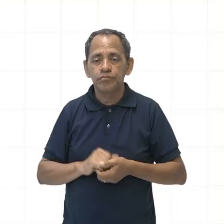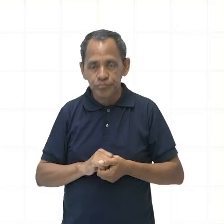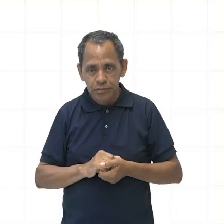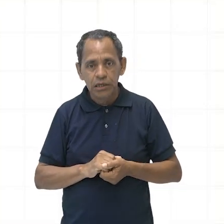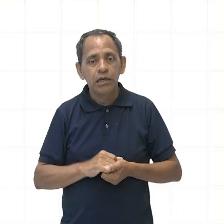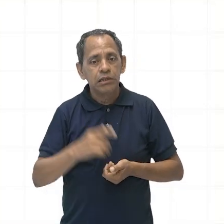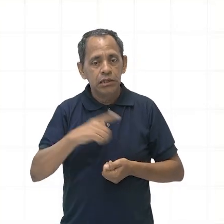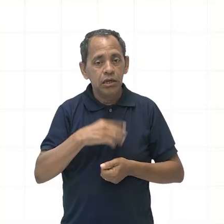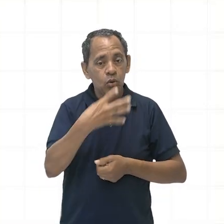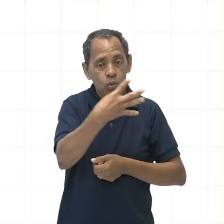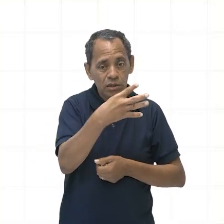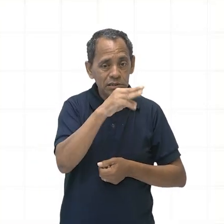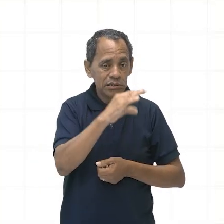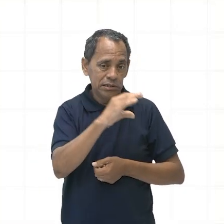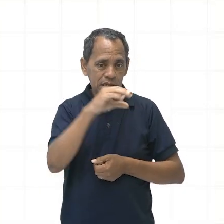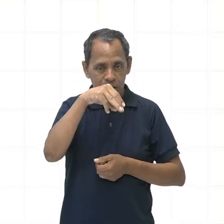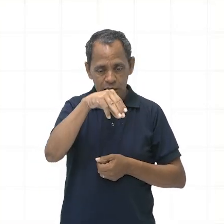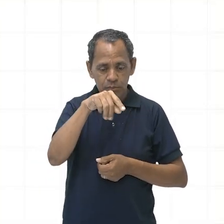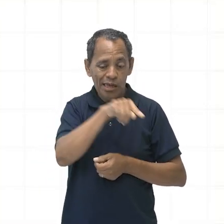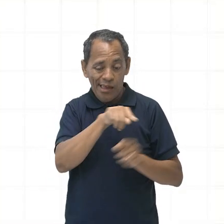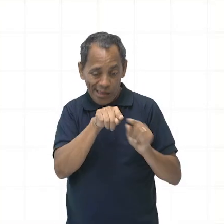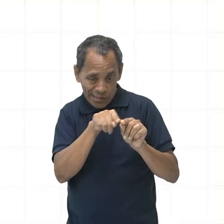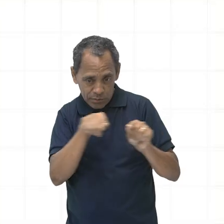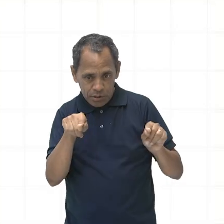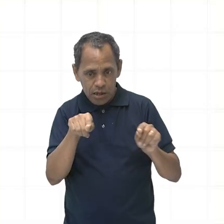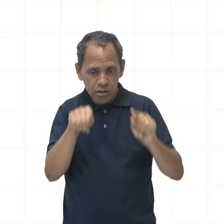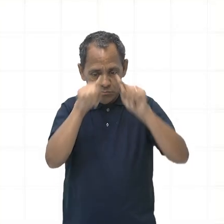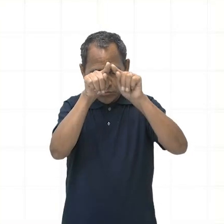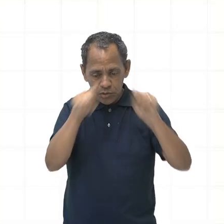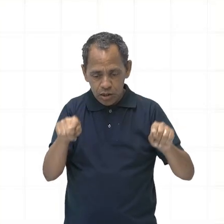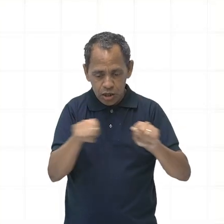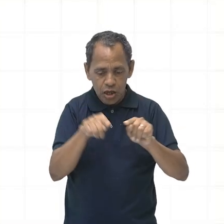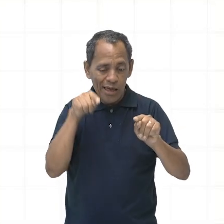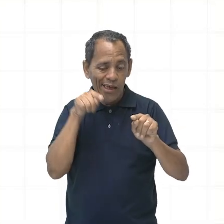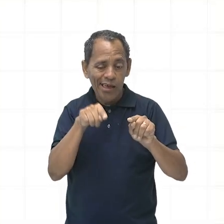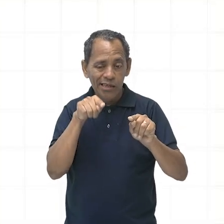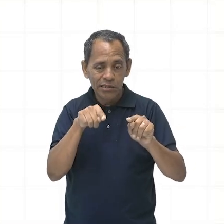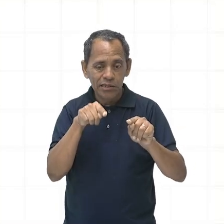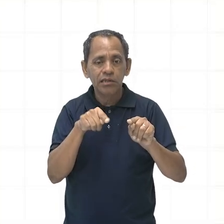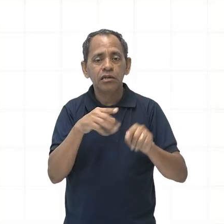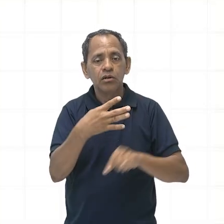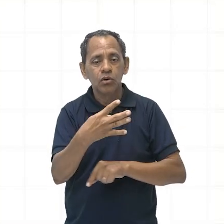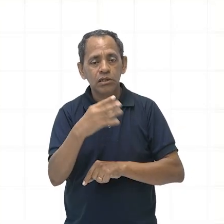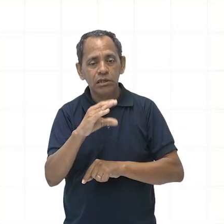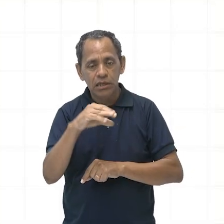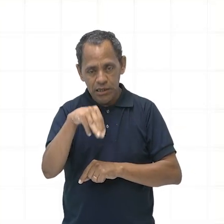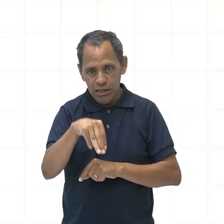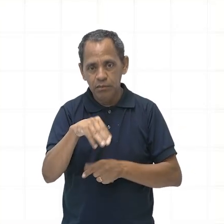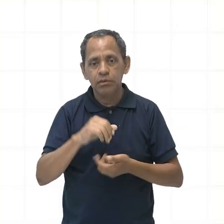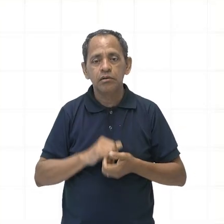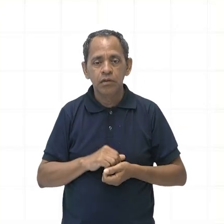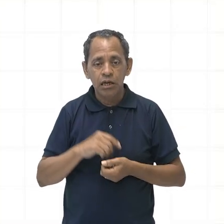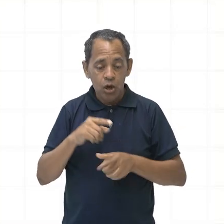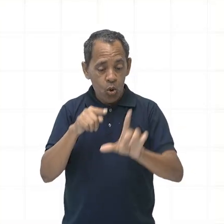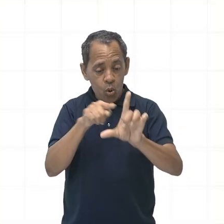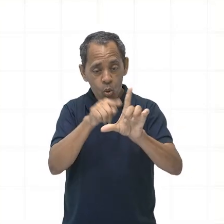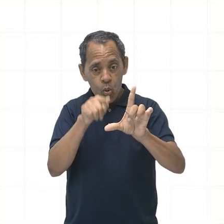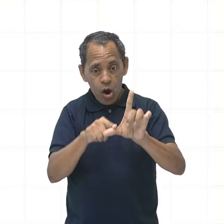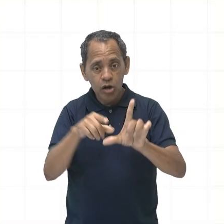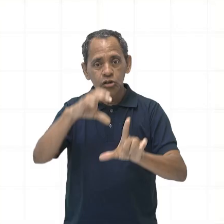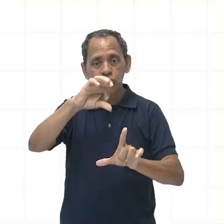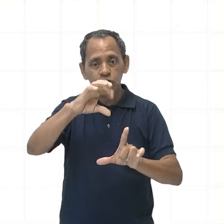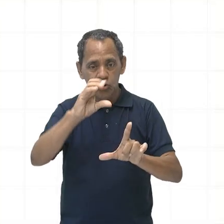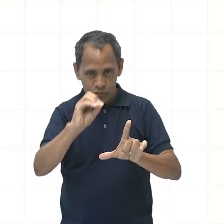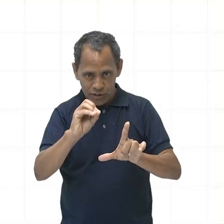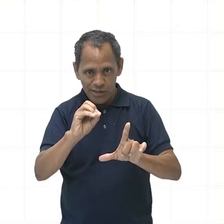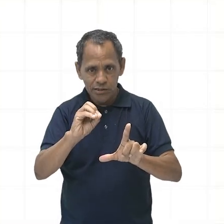mede 4 centímetros e ele está entre o ângulo marcado e o ângulo de 90 graus. Então, o